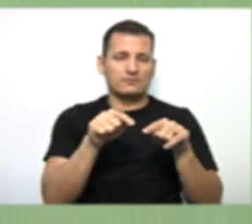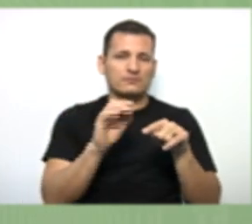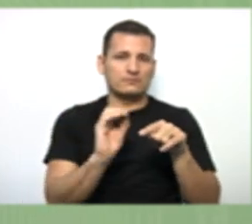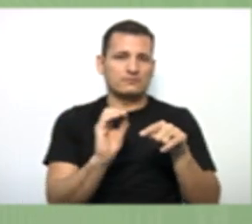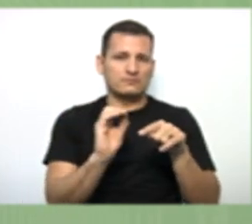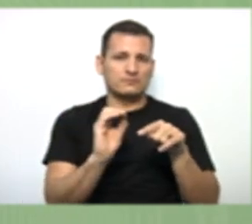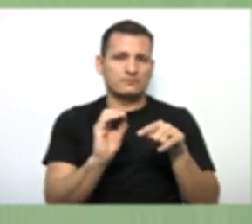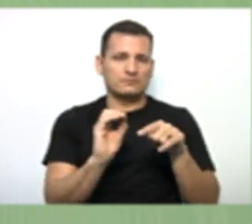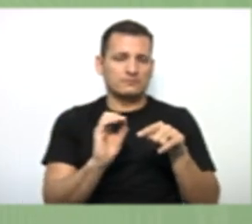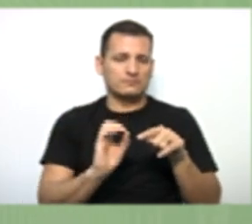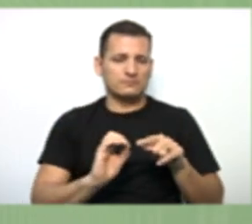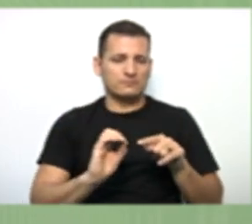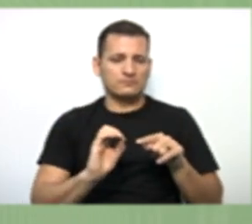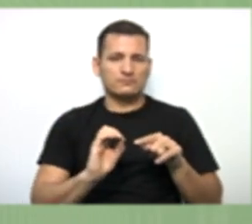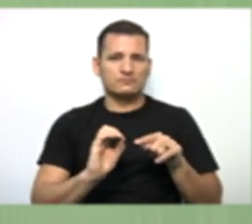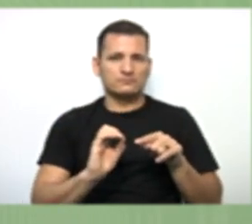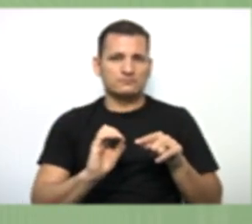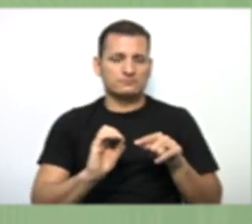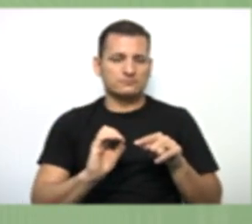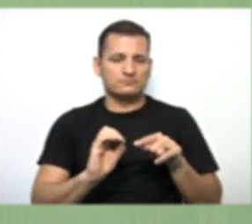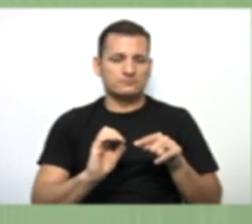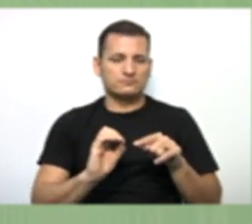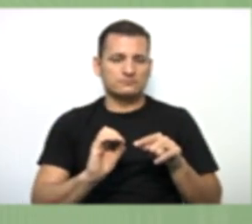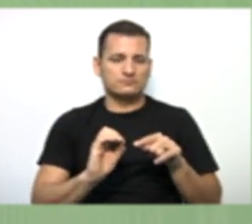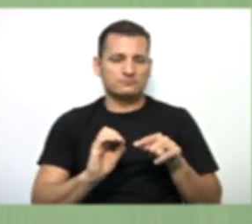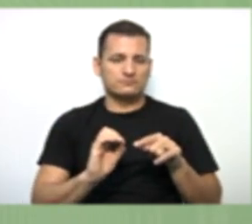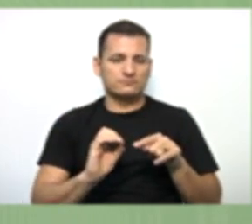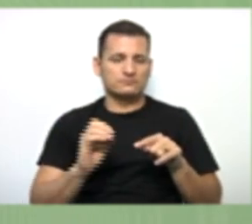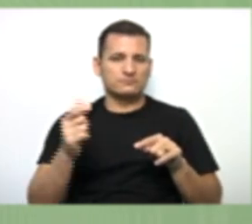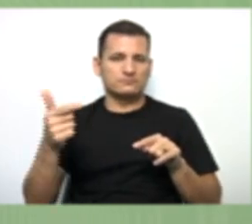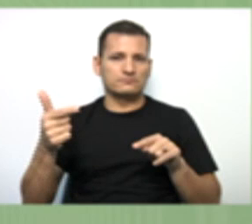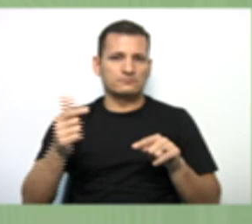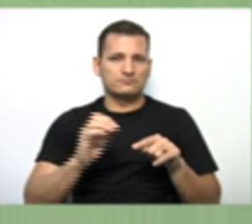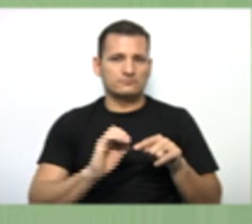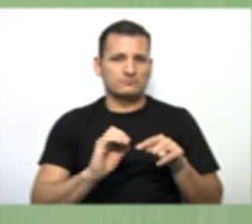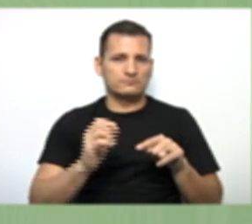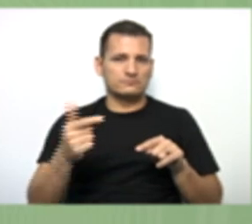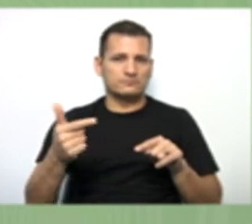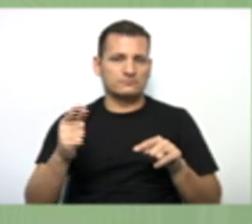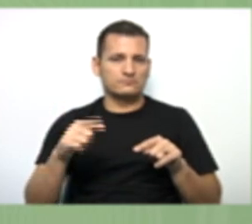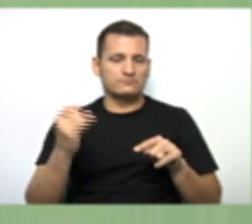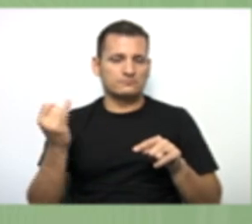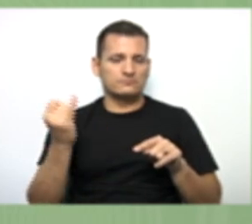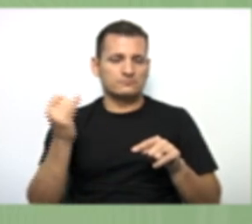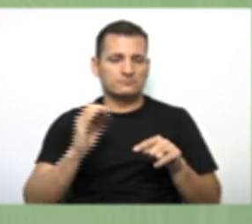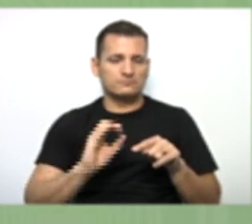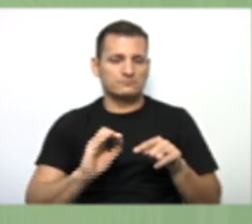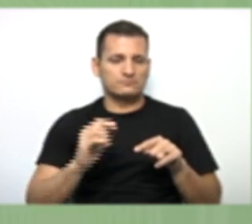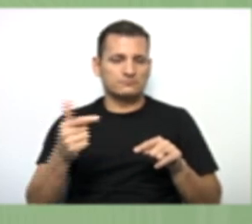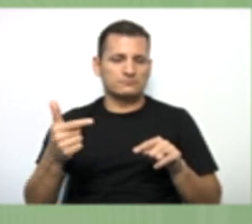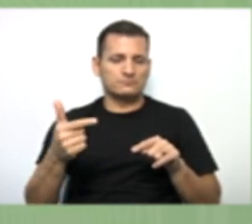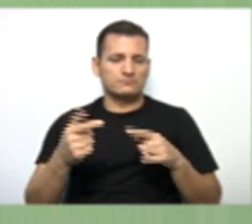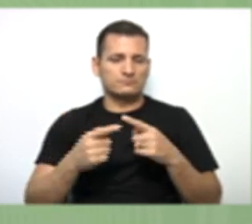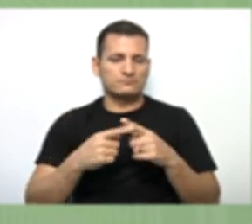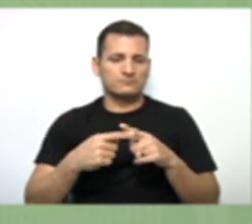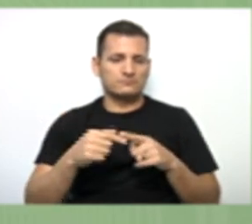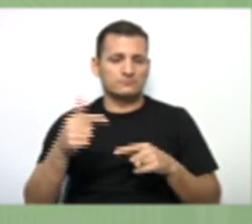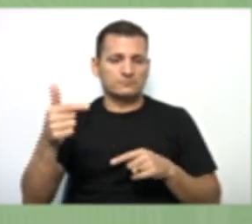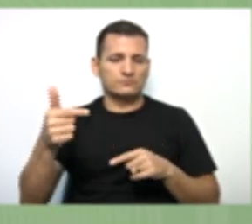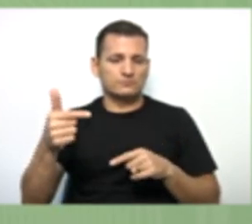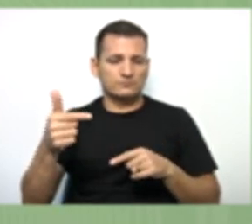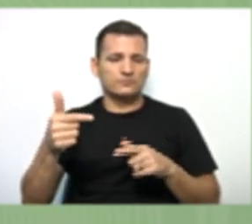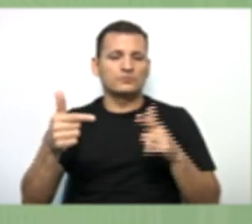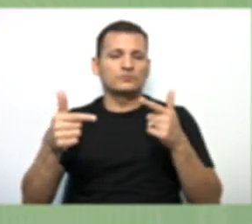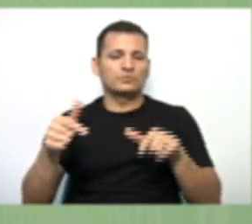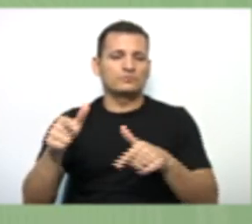é importante para mim. E esse cara aqui também é importante para mim. Porque esse cara eu vou dividir novamente por